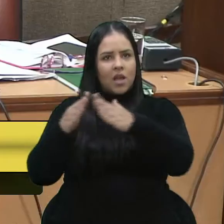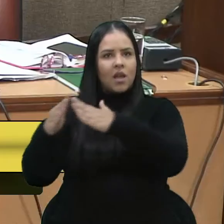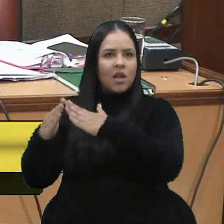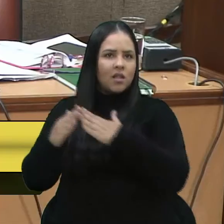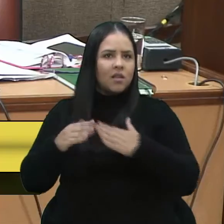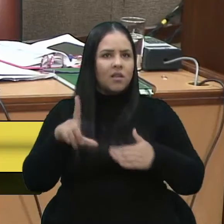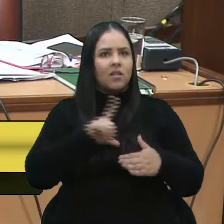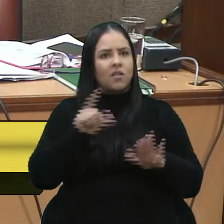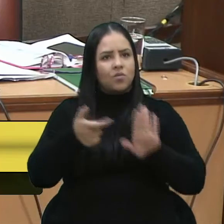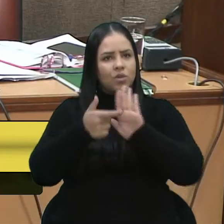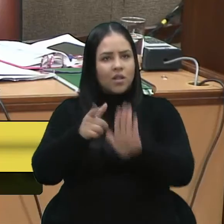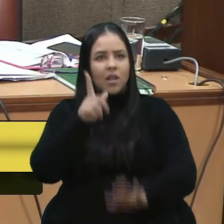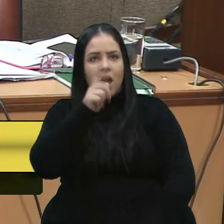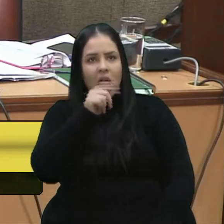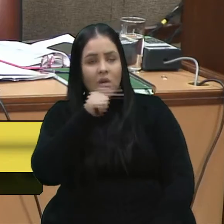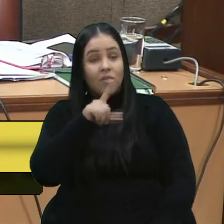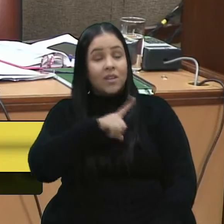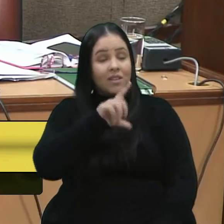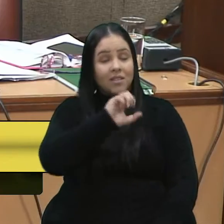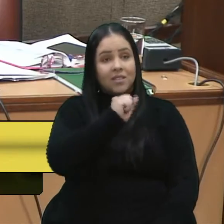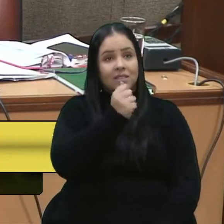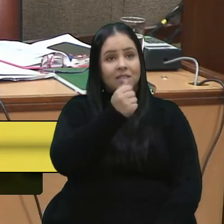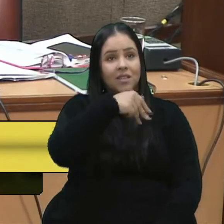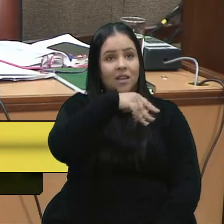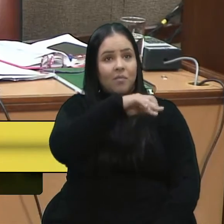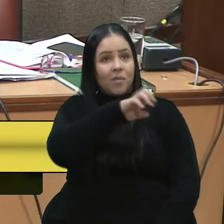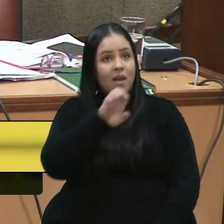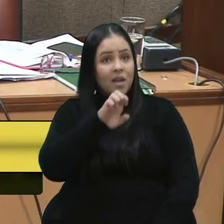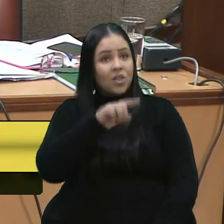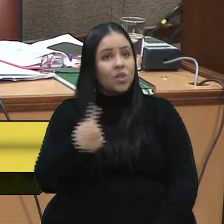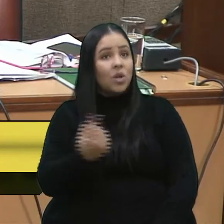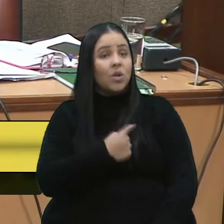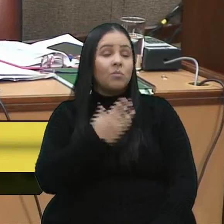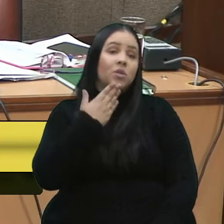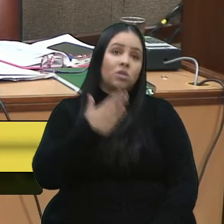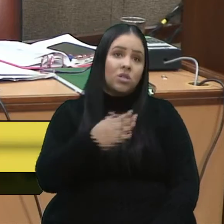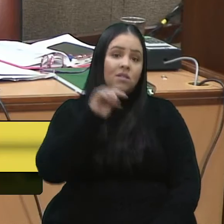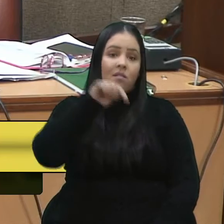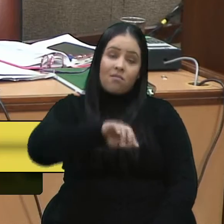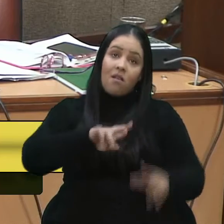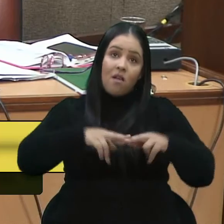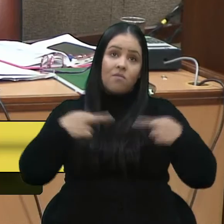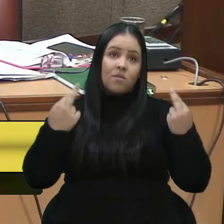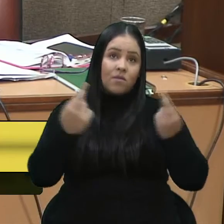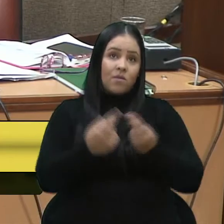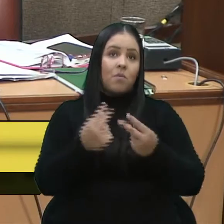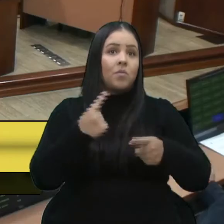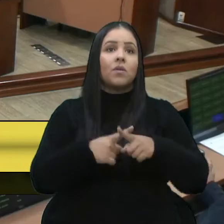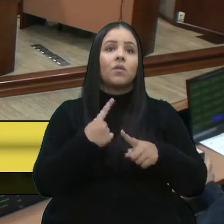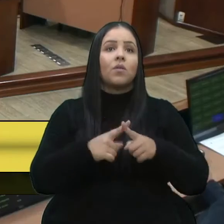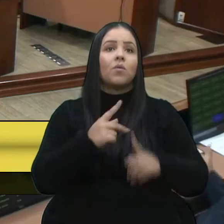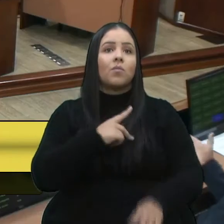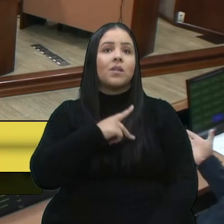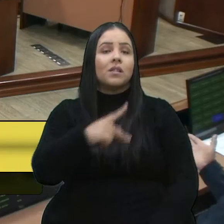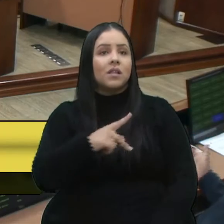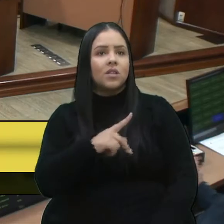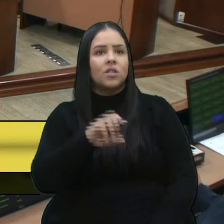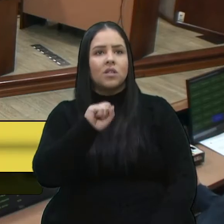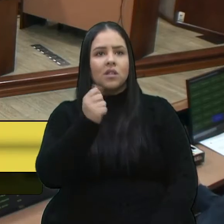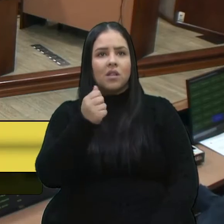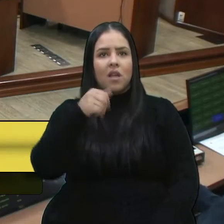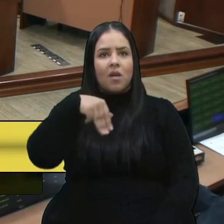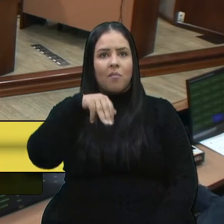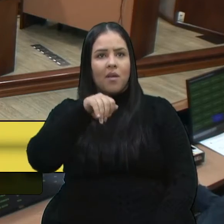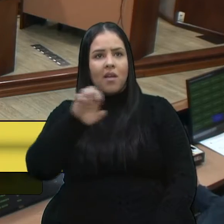aqui do SAMAI, né? Então, daqui a pouco dá para a gente fazer esse questionamento nessa reunião, né? Já que o presidente do SAMAI estará aqui, vai ter